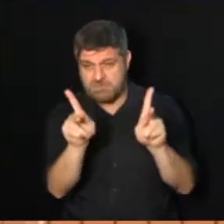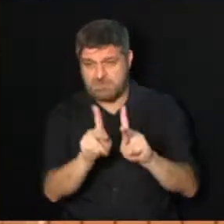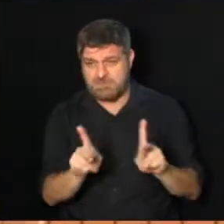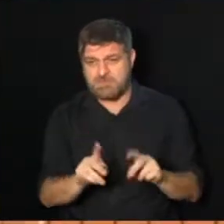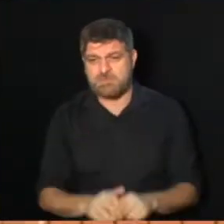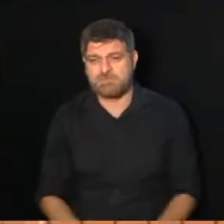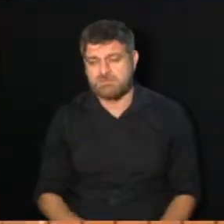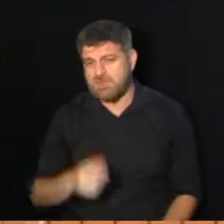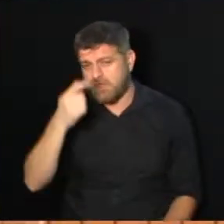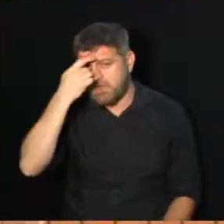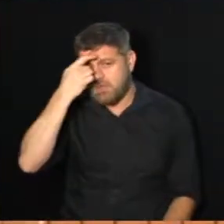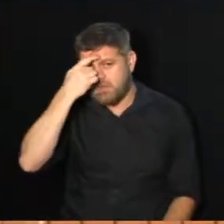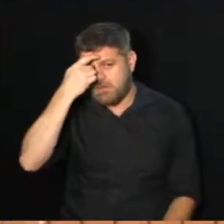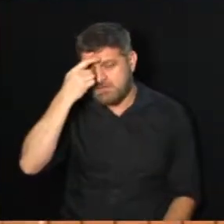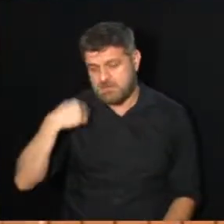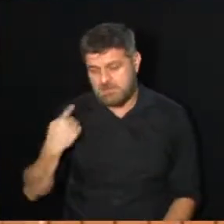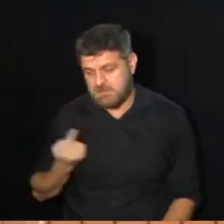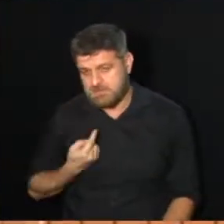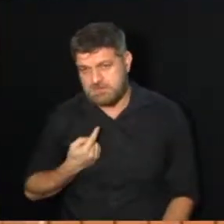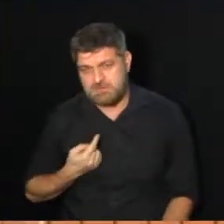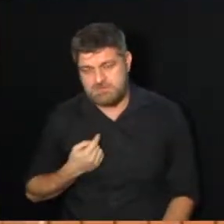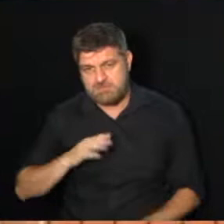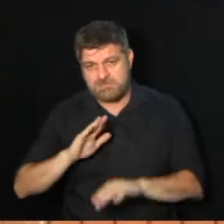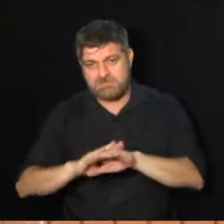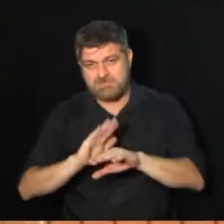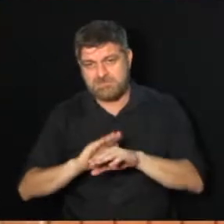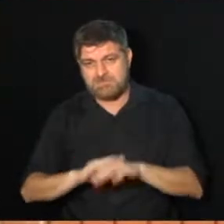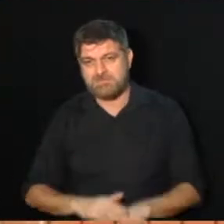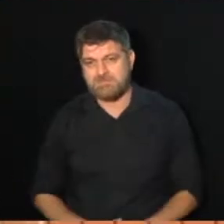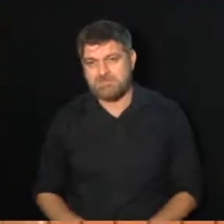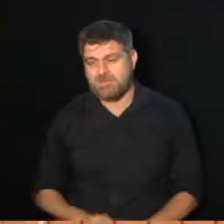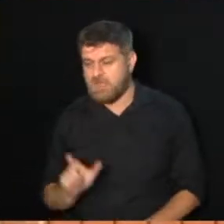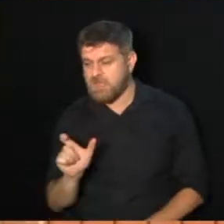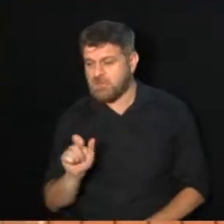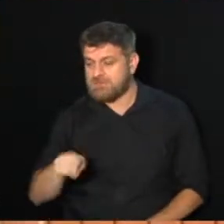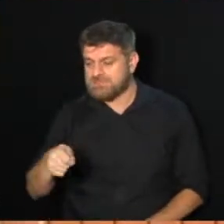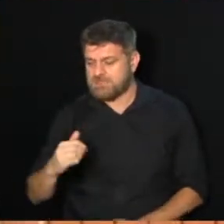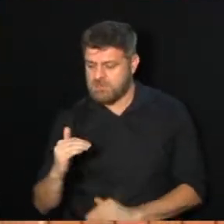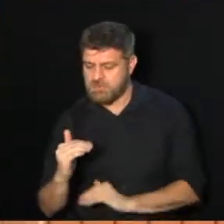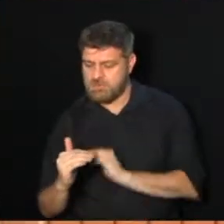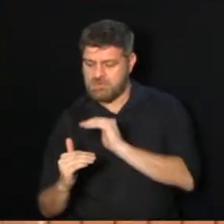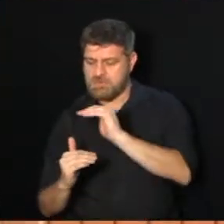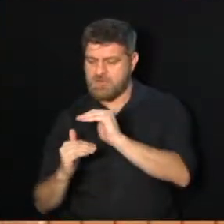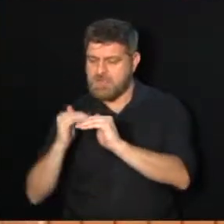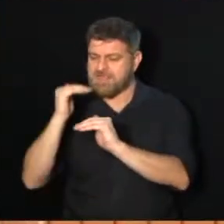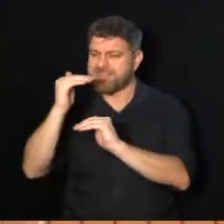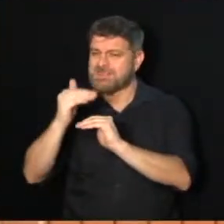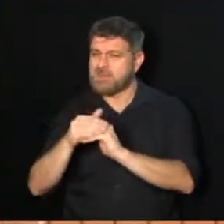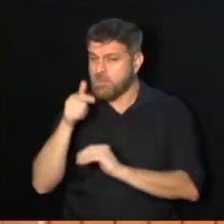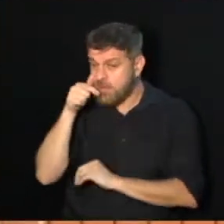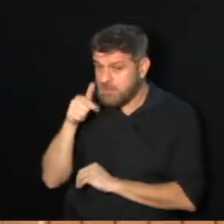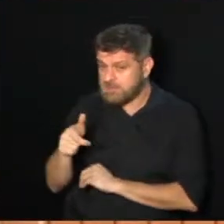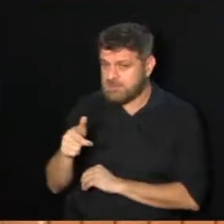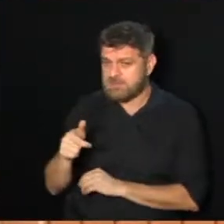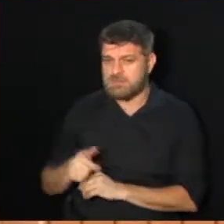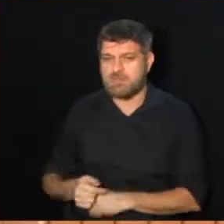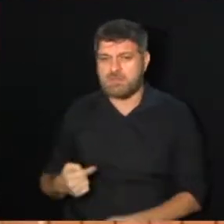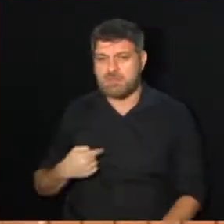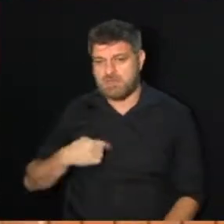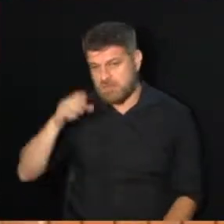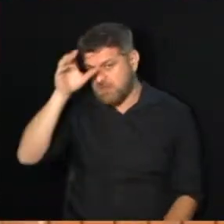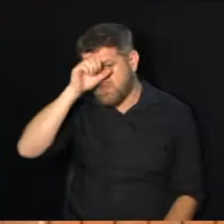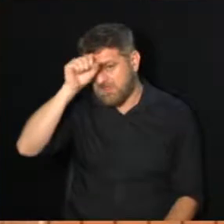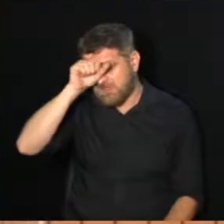padrão de consciência que a gente vem buscando construir. A palavra degrau é interessante porque a gente fala em degrau, eu aprendi